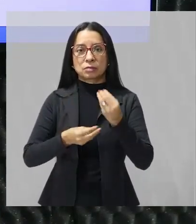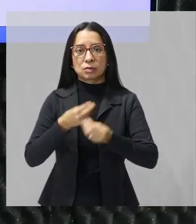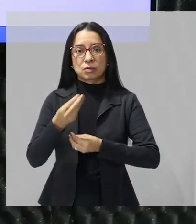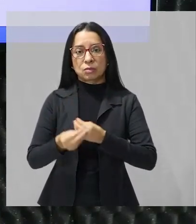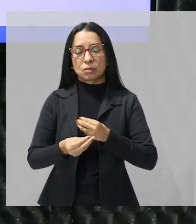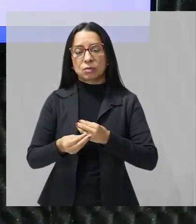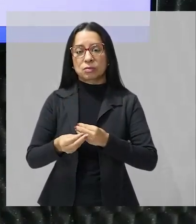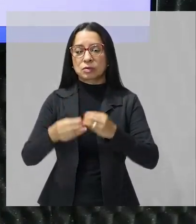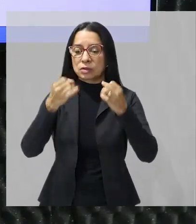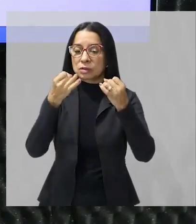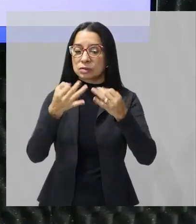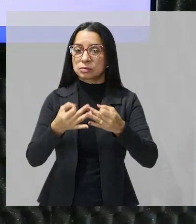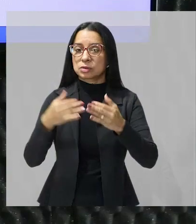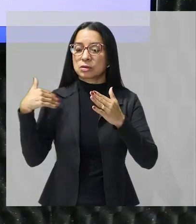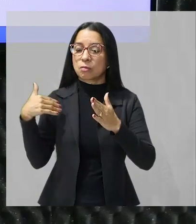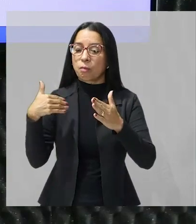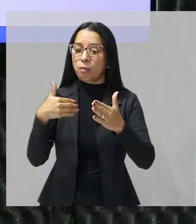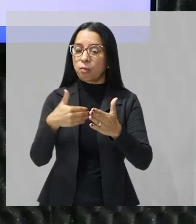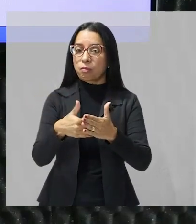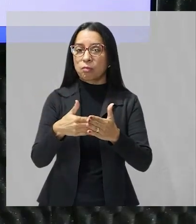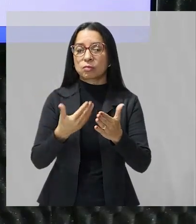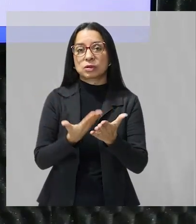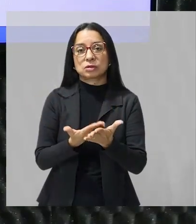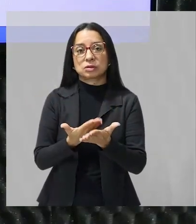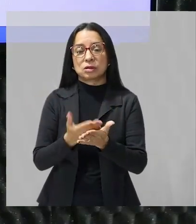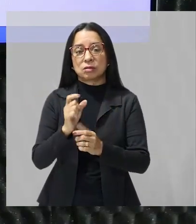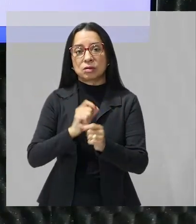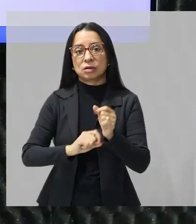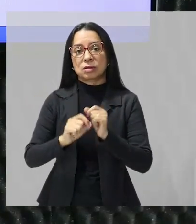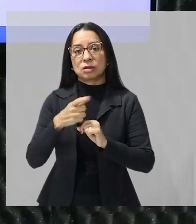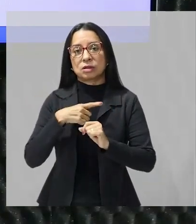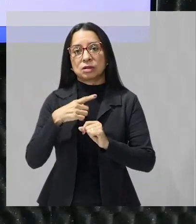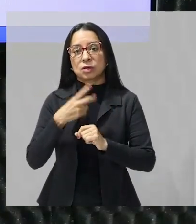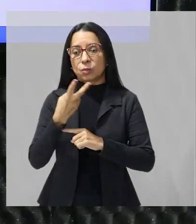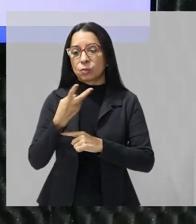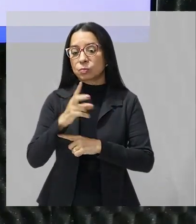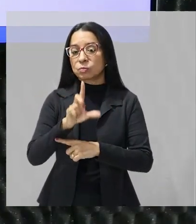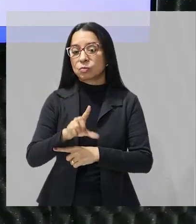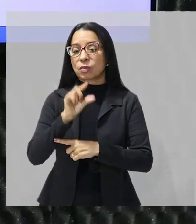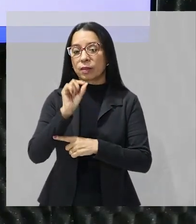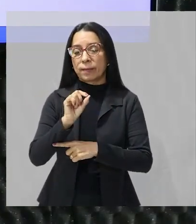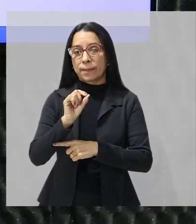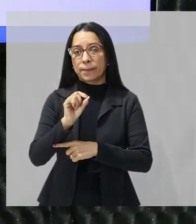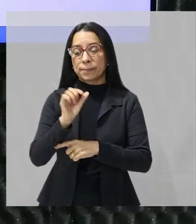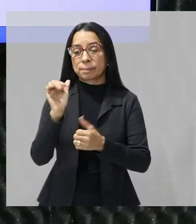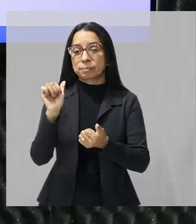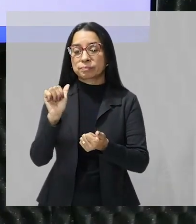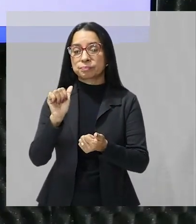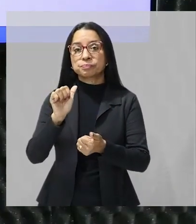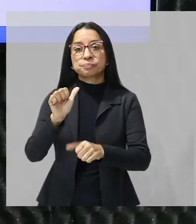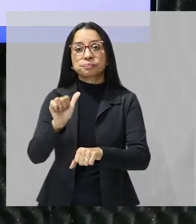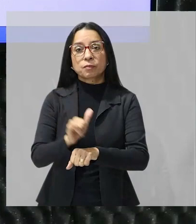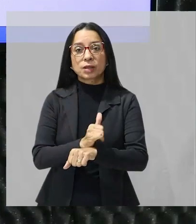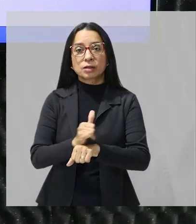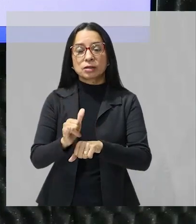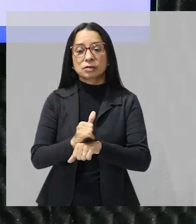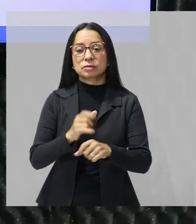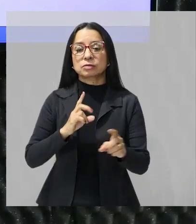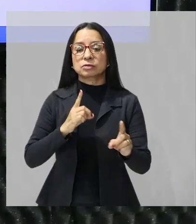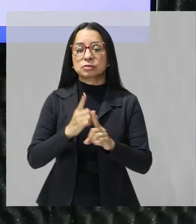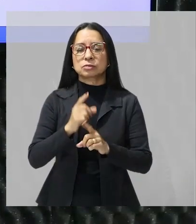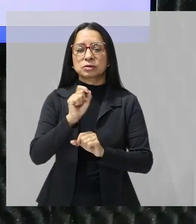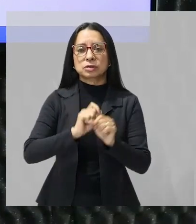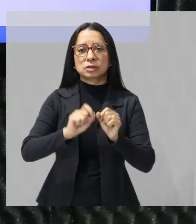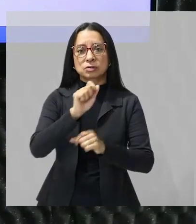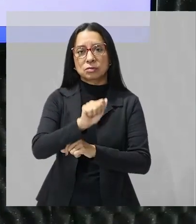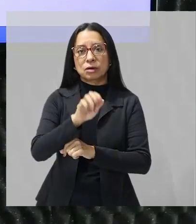gente já vem comentando ao longo das aulas para você, você tem 2 opções, 2 estratégias para descobrir quem é esse A e